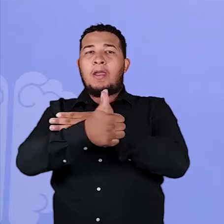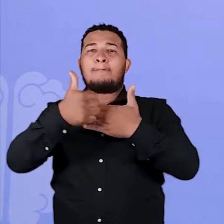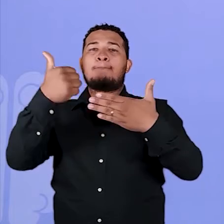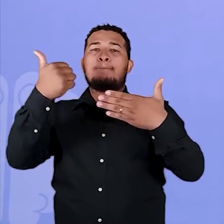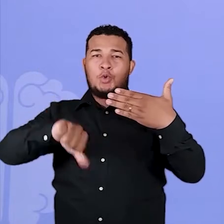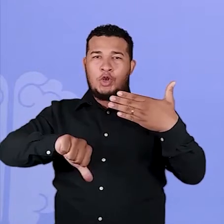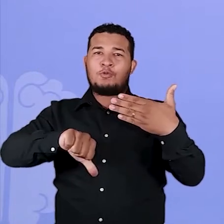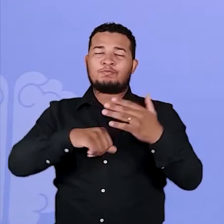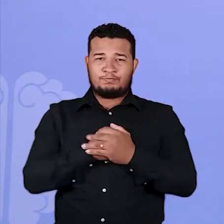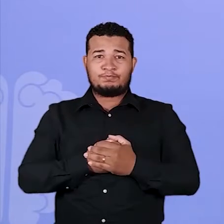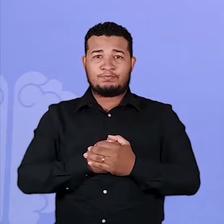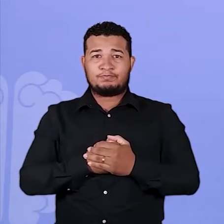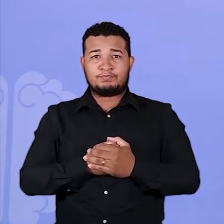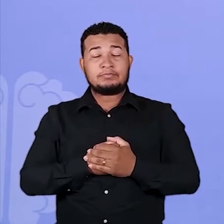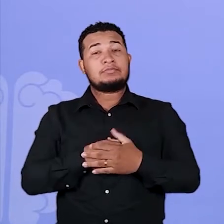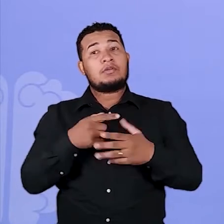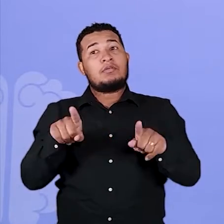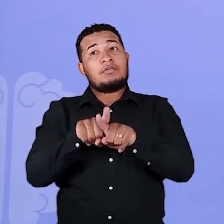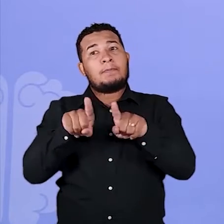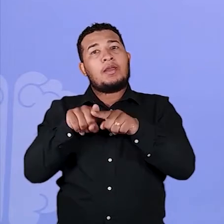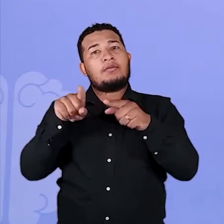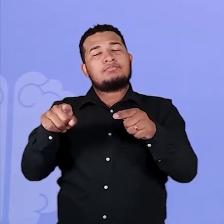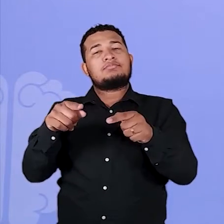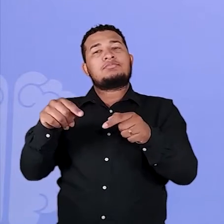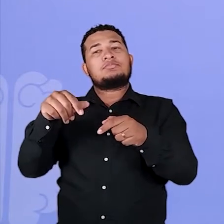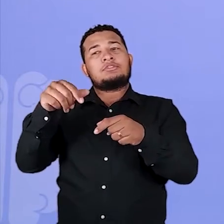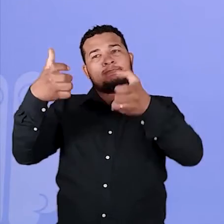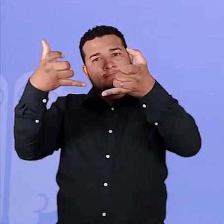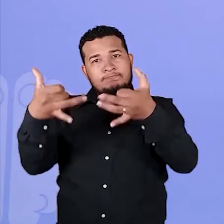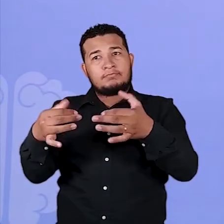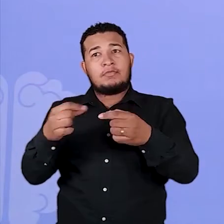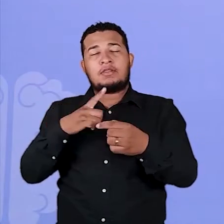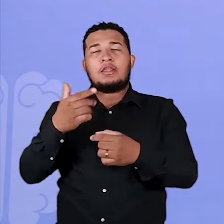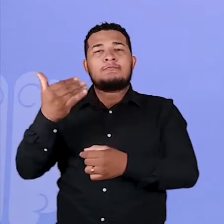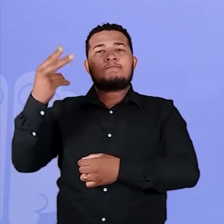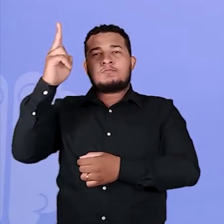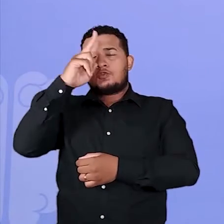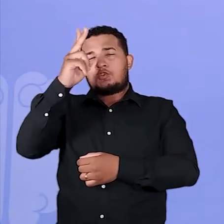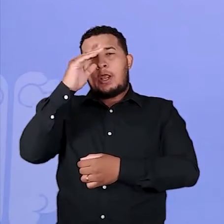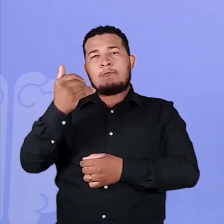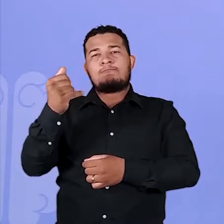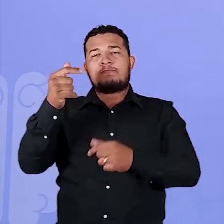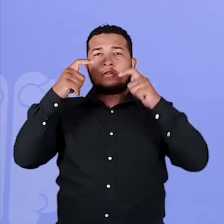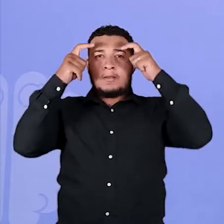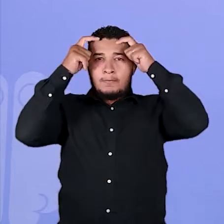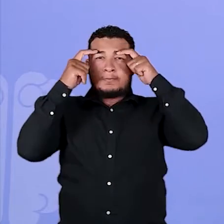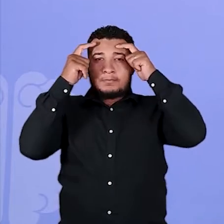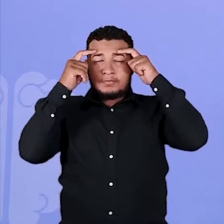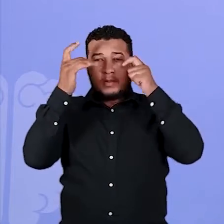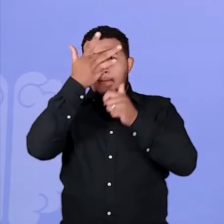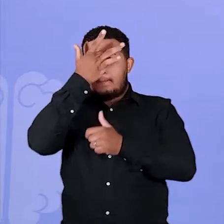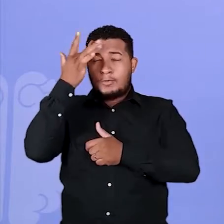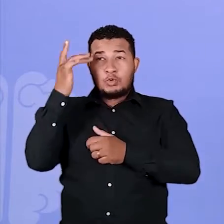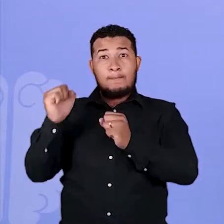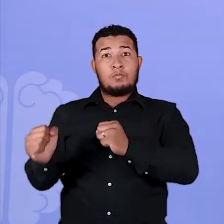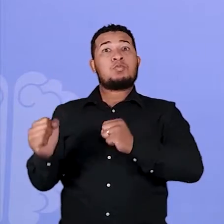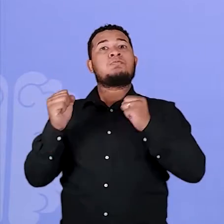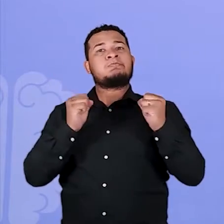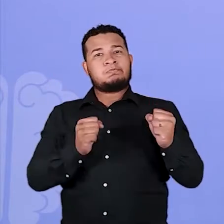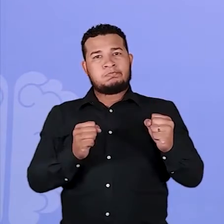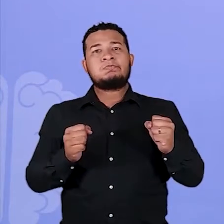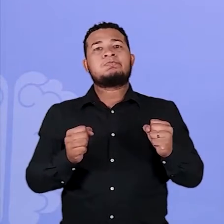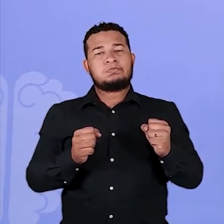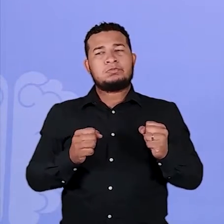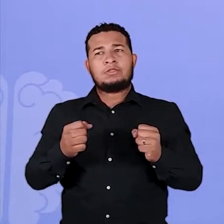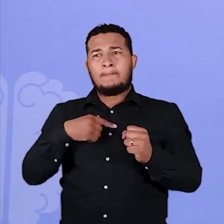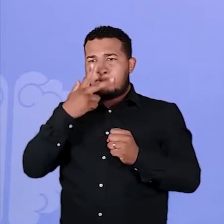imoral. Maquiavel conta uma história de um príncipe, de uma pessoa muito